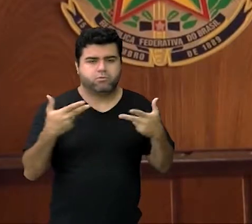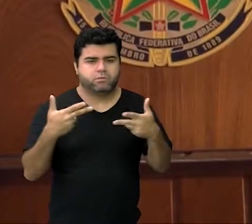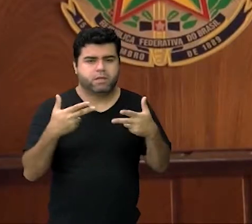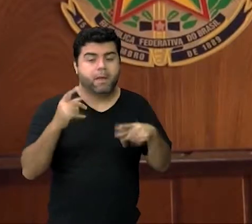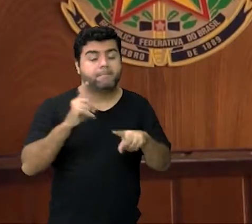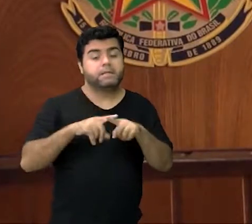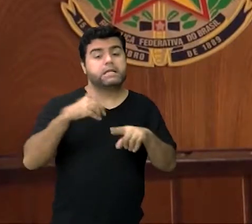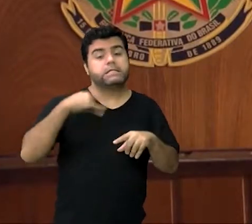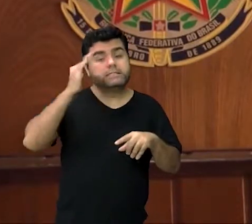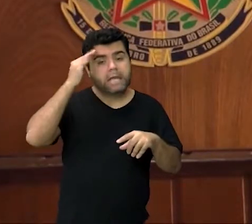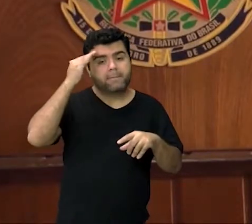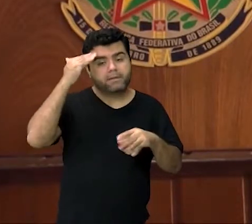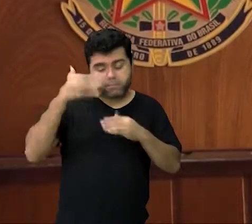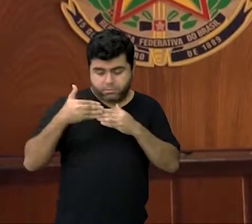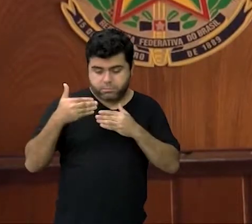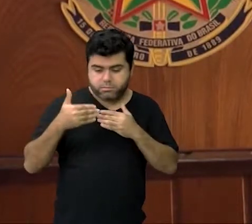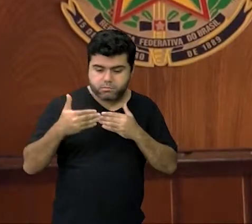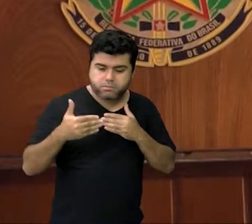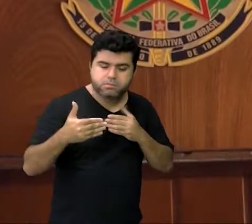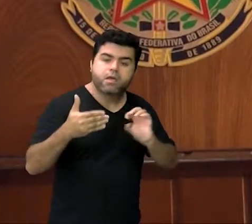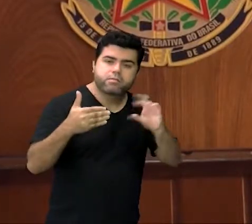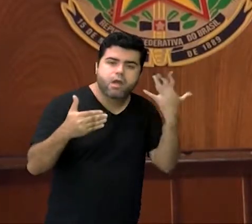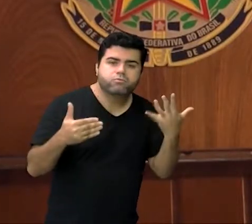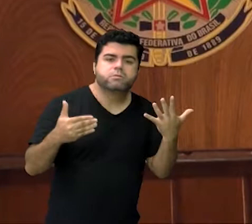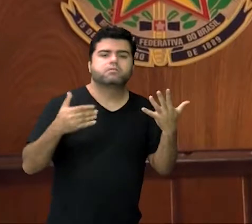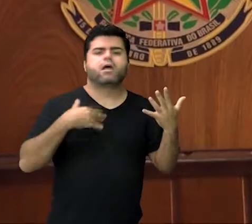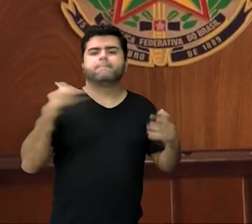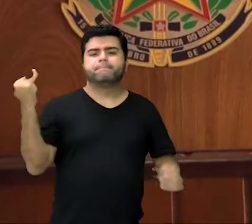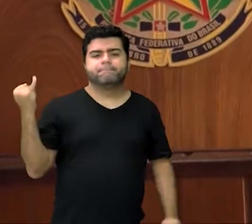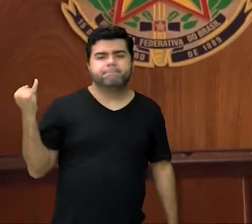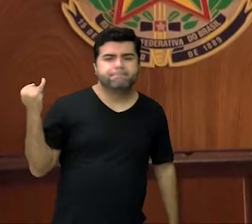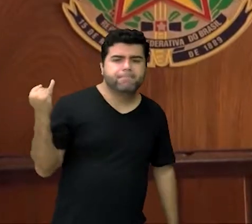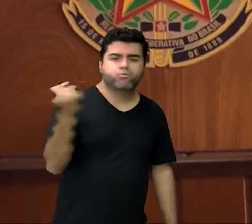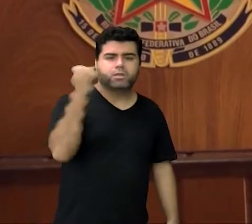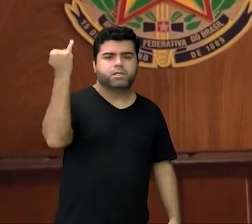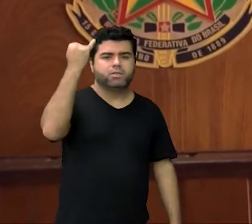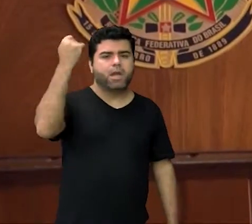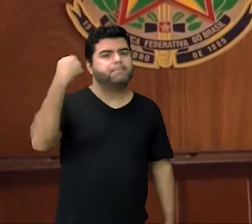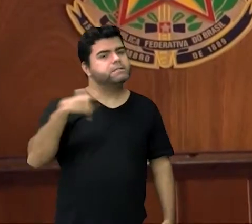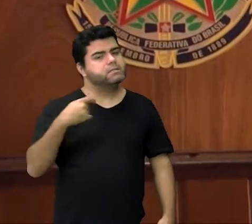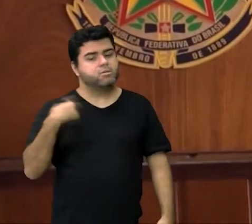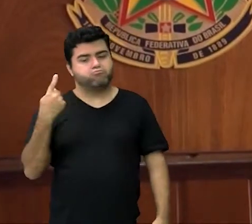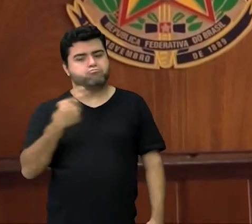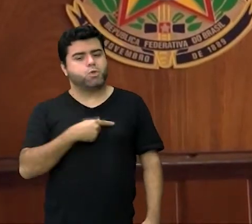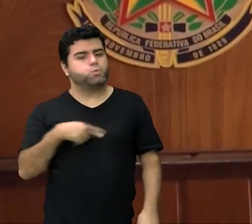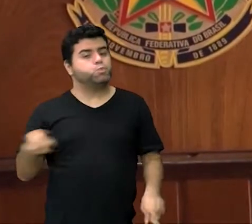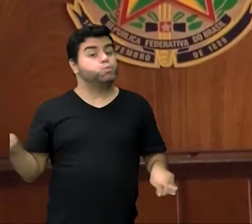que está acontecendo é importante. E acompanhar, né? É